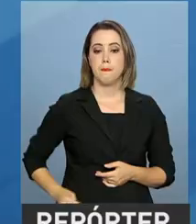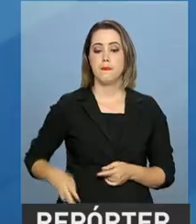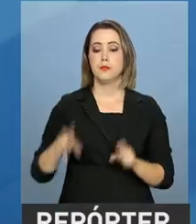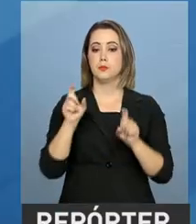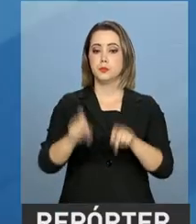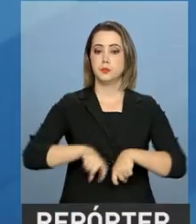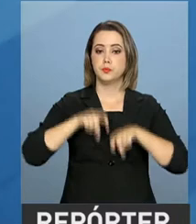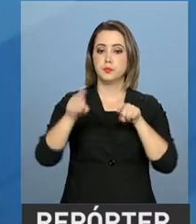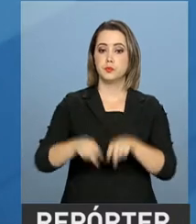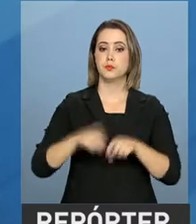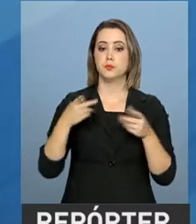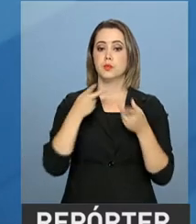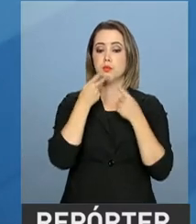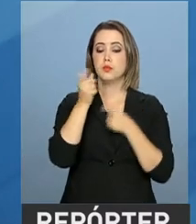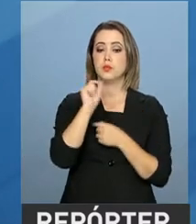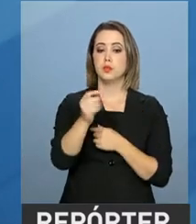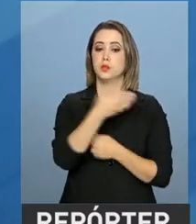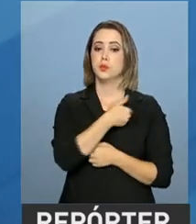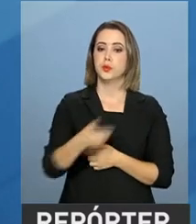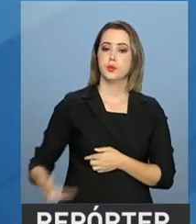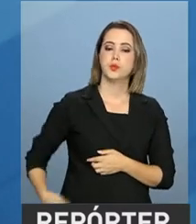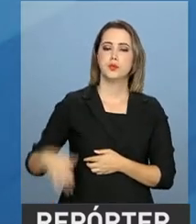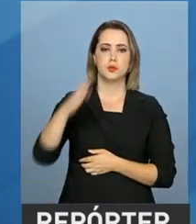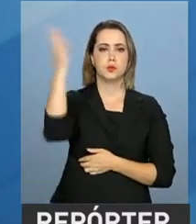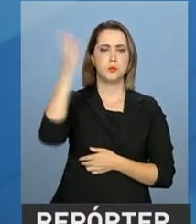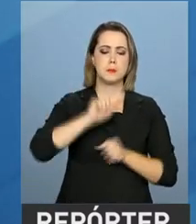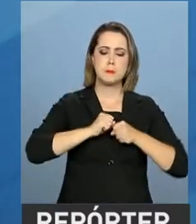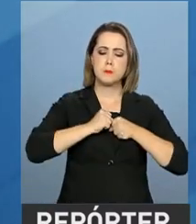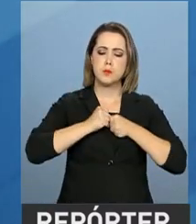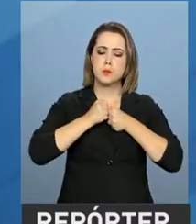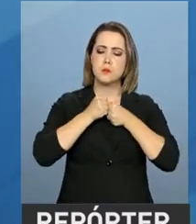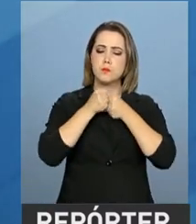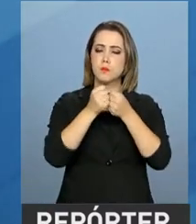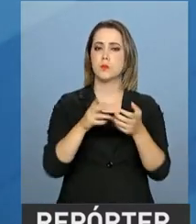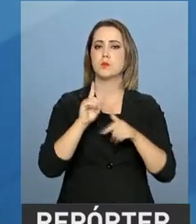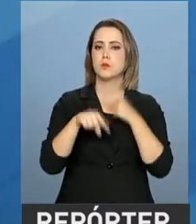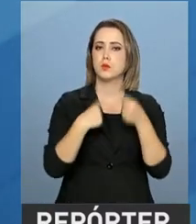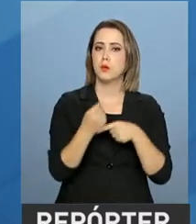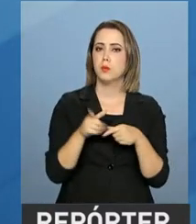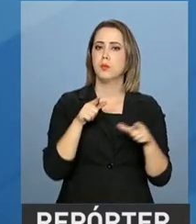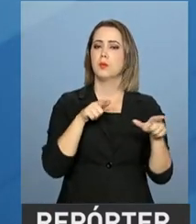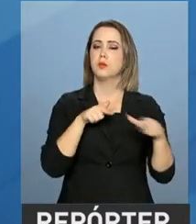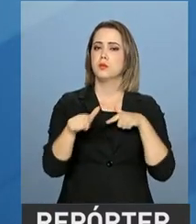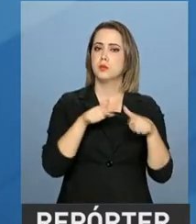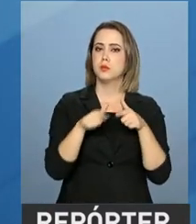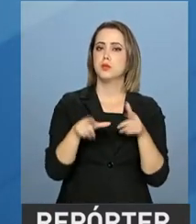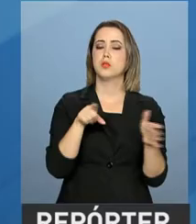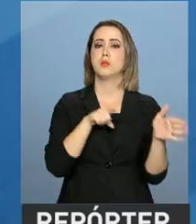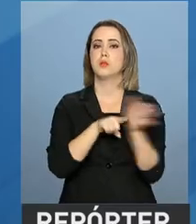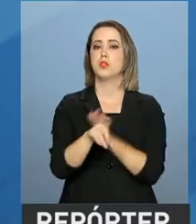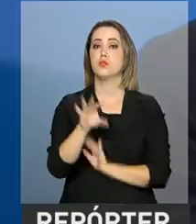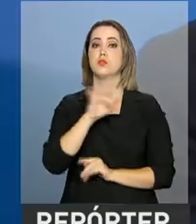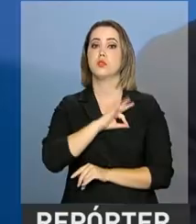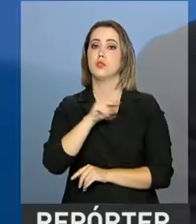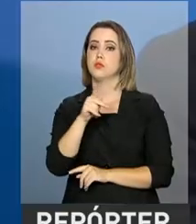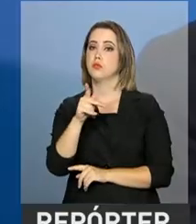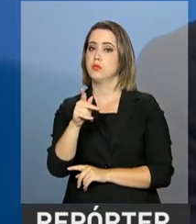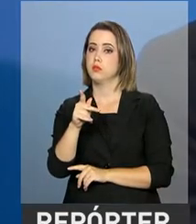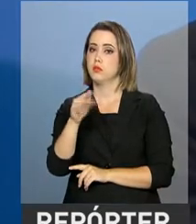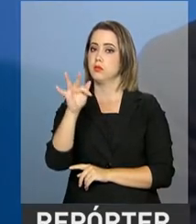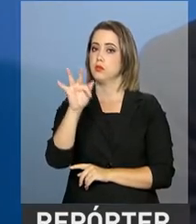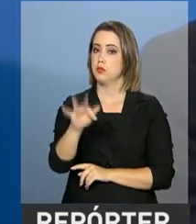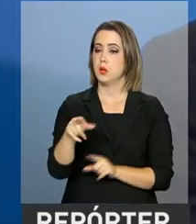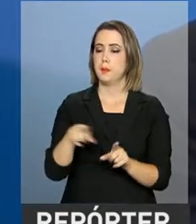blairo maggi afirmou que o governo brasileiro fez um esforço intenso após a operação carne fraca da polícia federal para monitorar